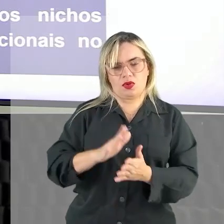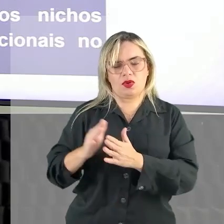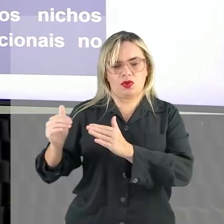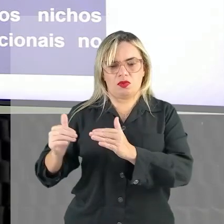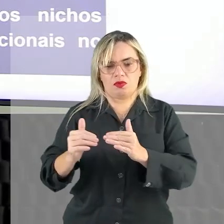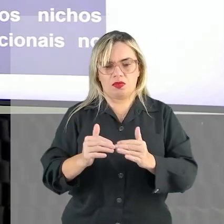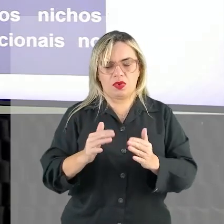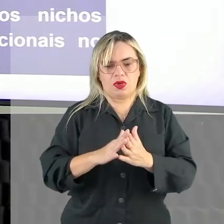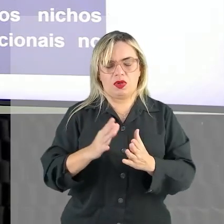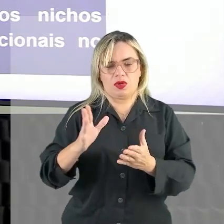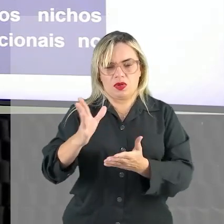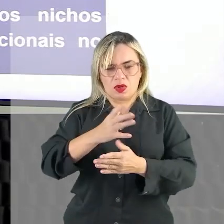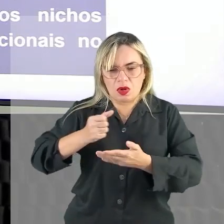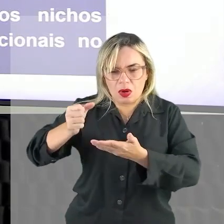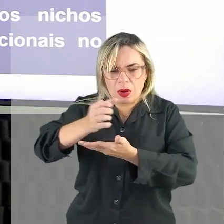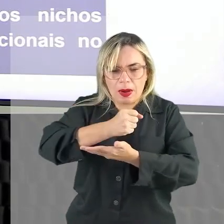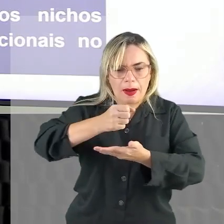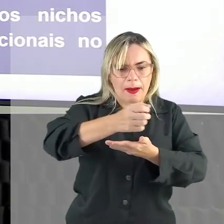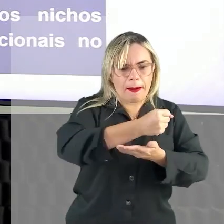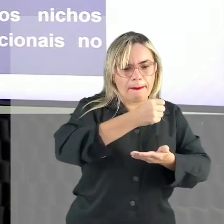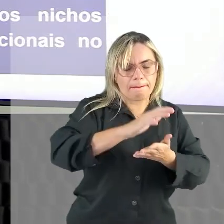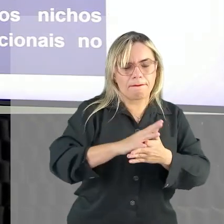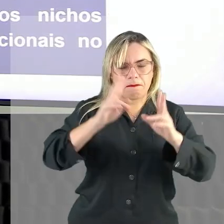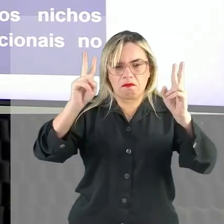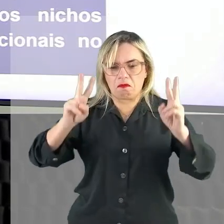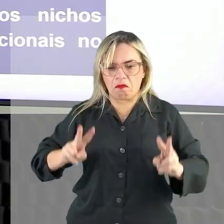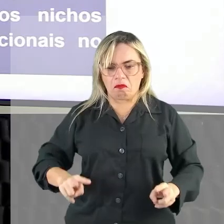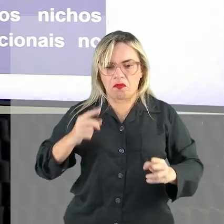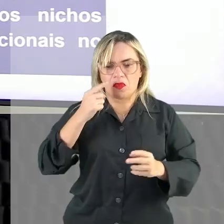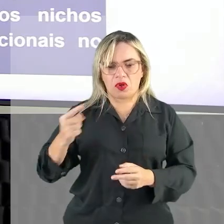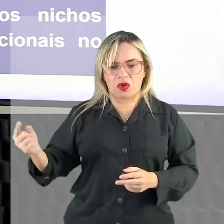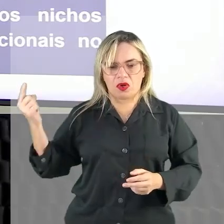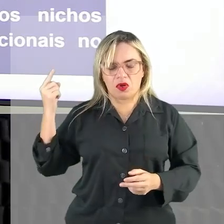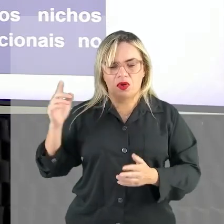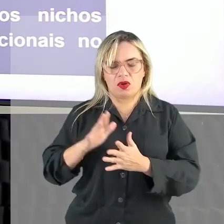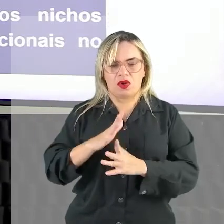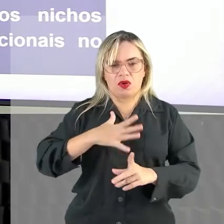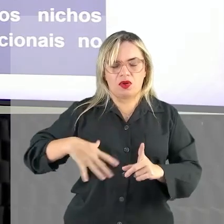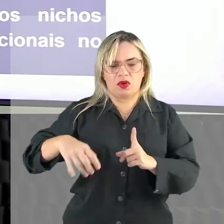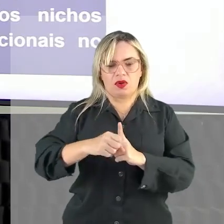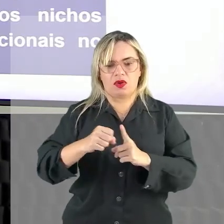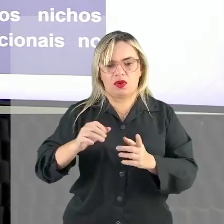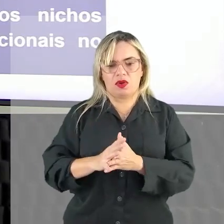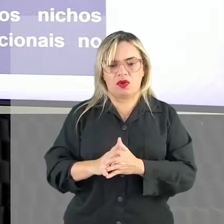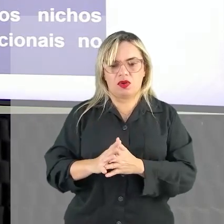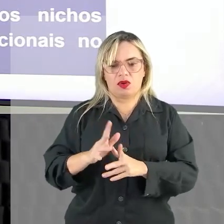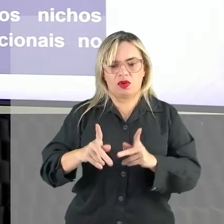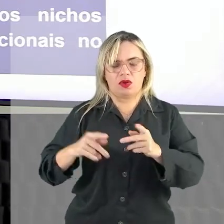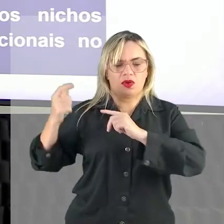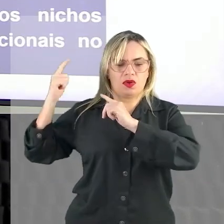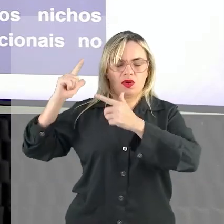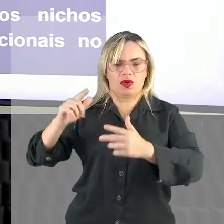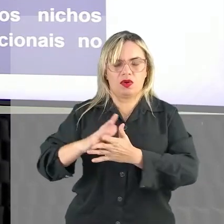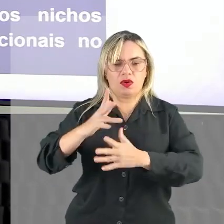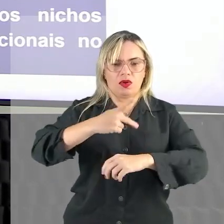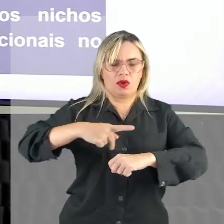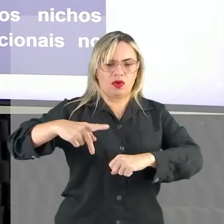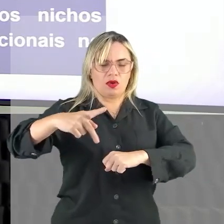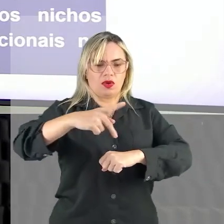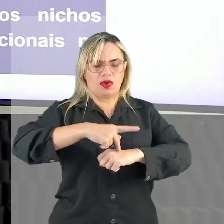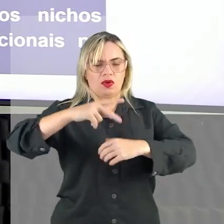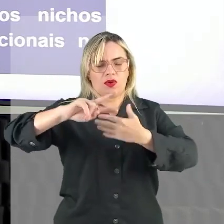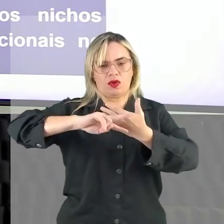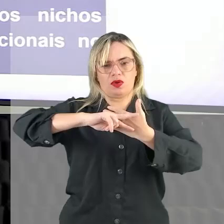de apropriação, bem como de desvalorização de nichos sociais de populações tradicionais no país. E aí aqui eu tenho a minha